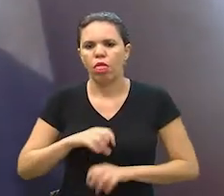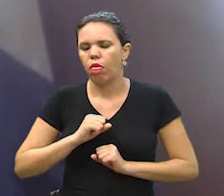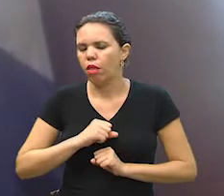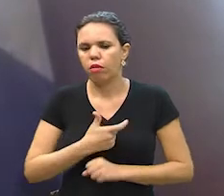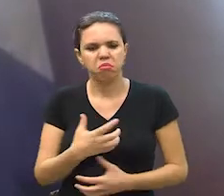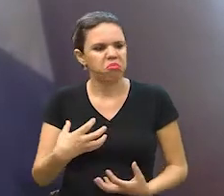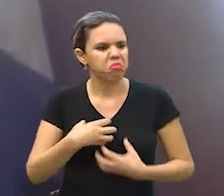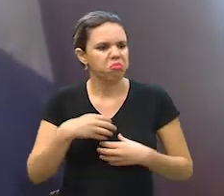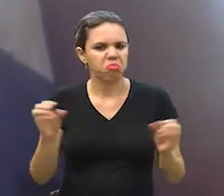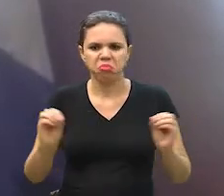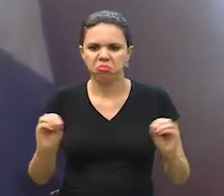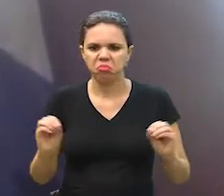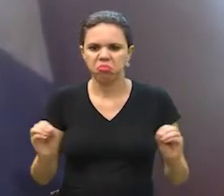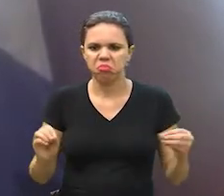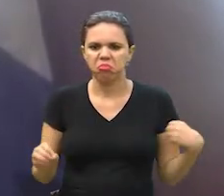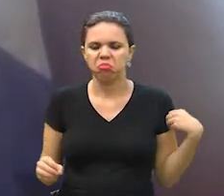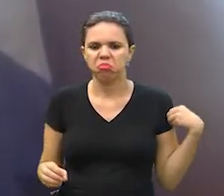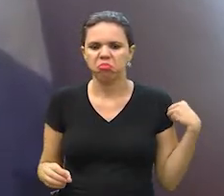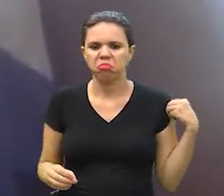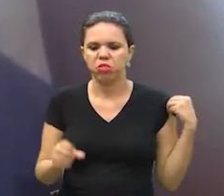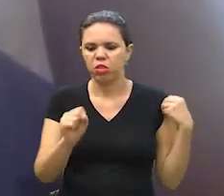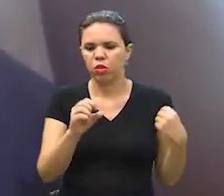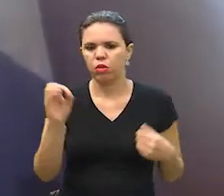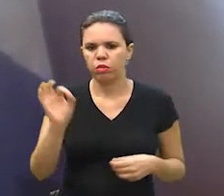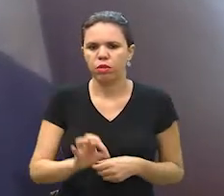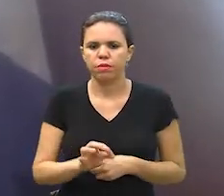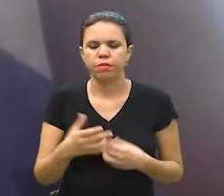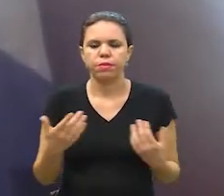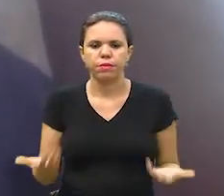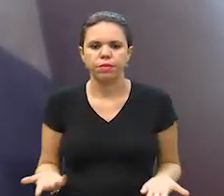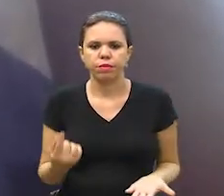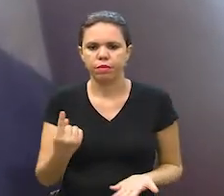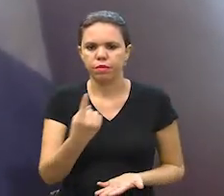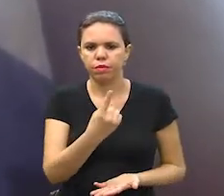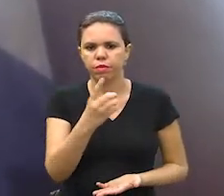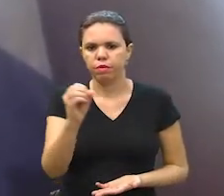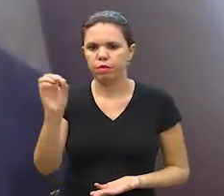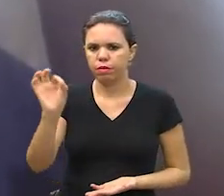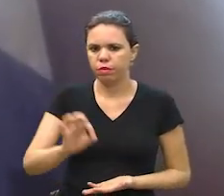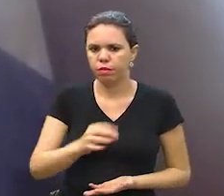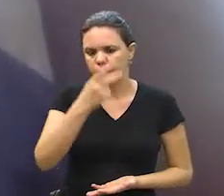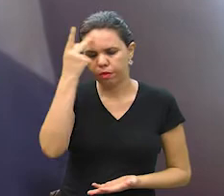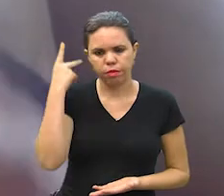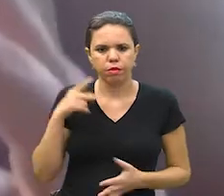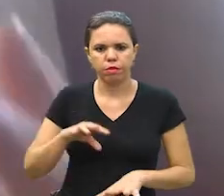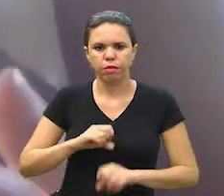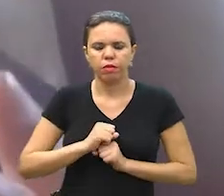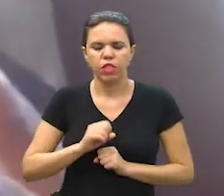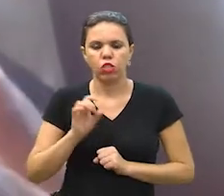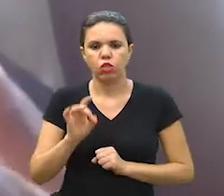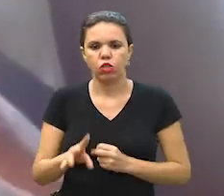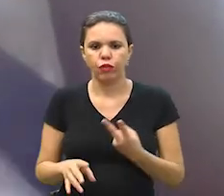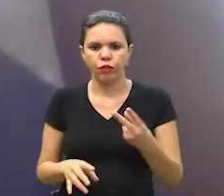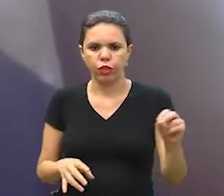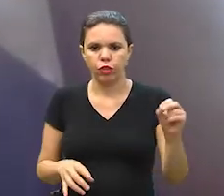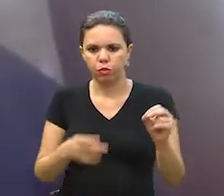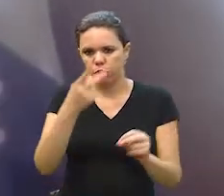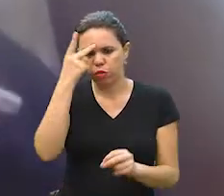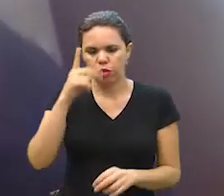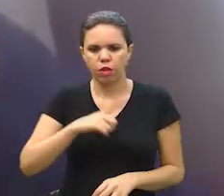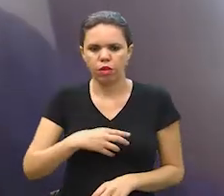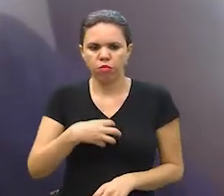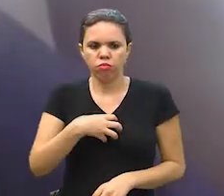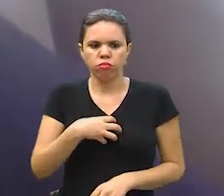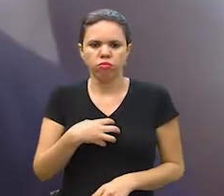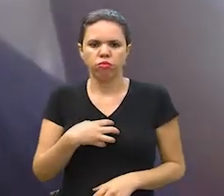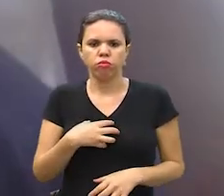não sentem nada. É 80%. De cada 100 pessoas contaminadas, só 20 é que vão ter